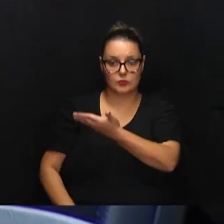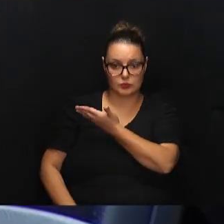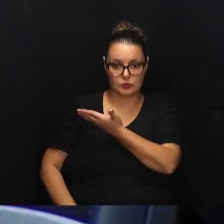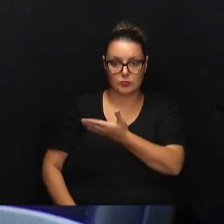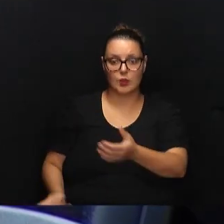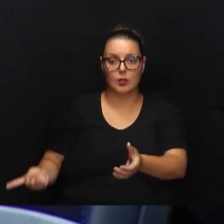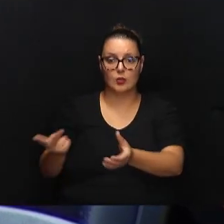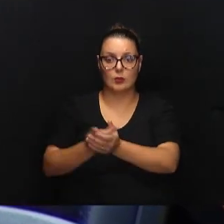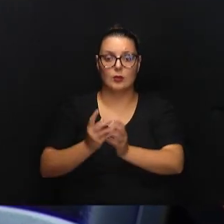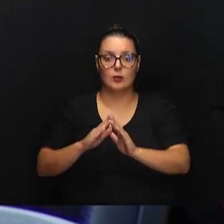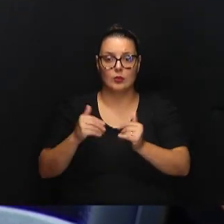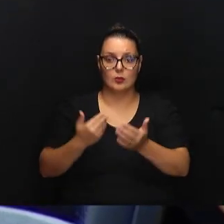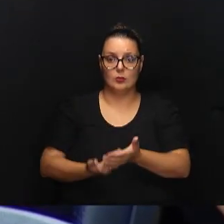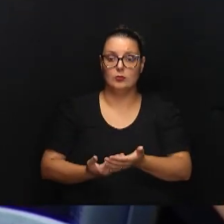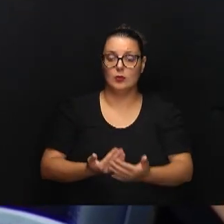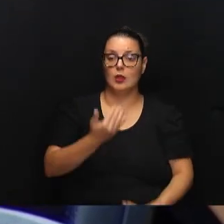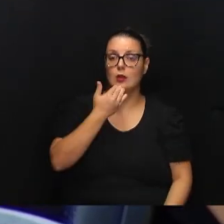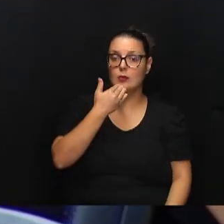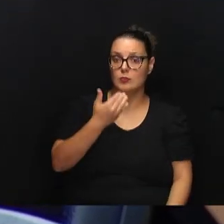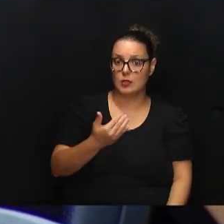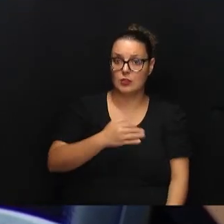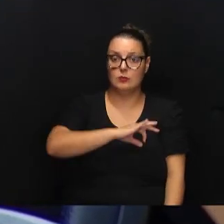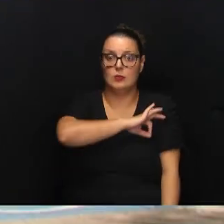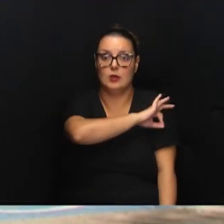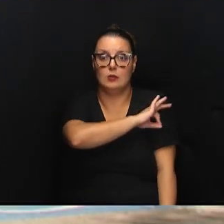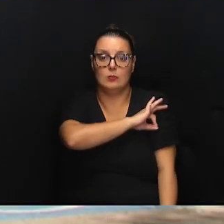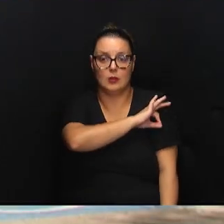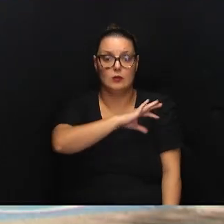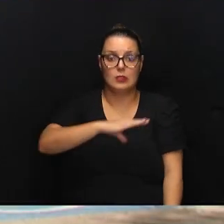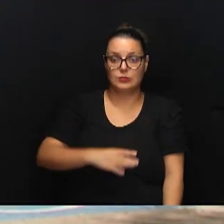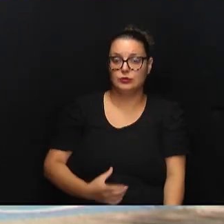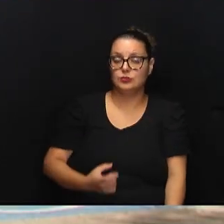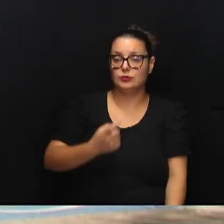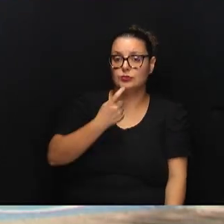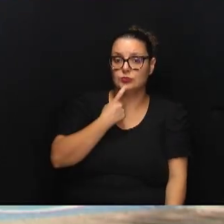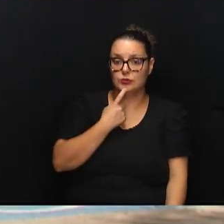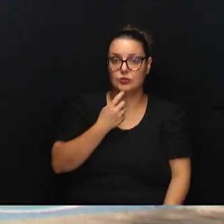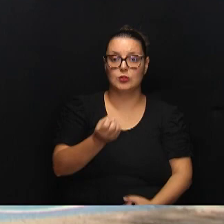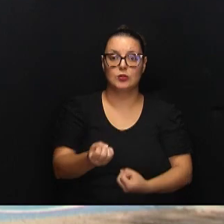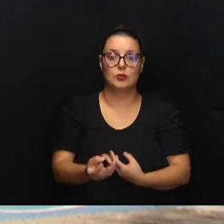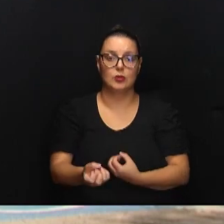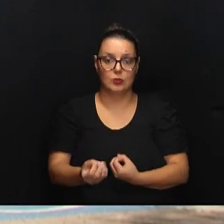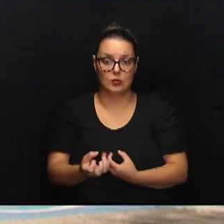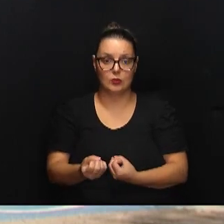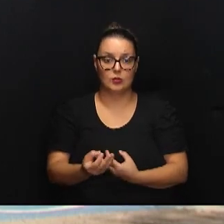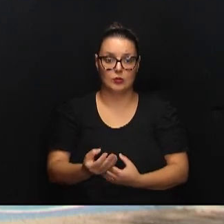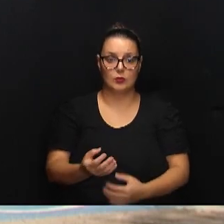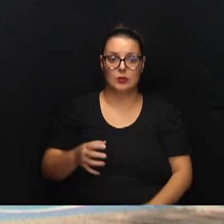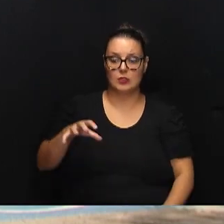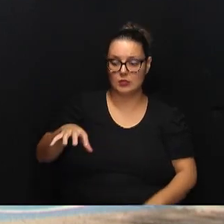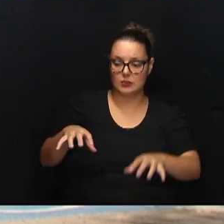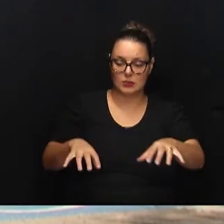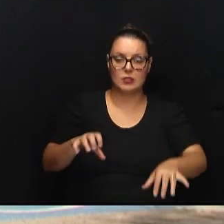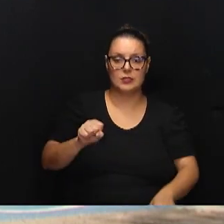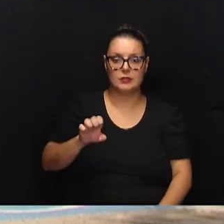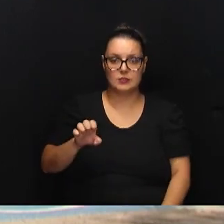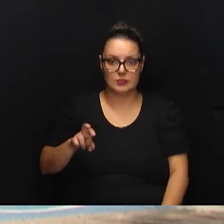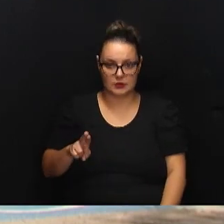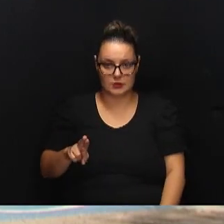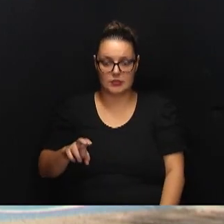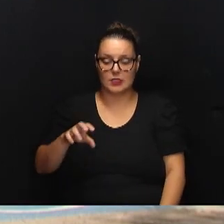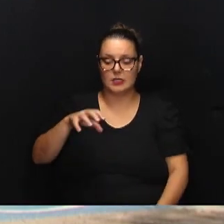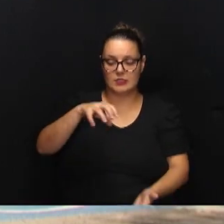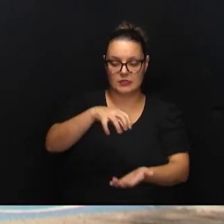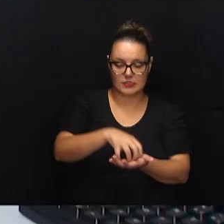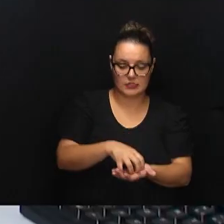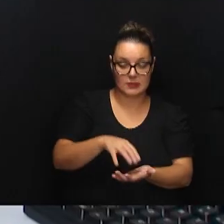um requerimento para pedir à Prefeitura de Campinas informações sobre os CERs, que são centros especializados